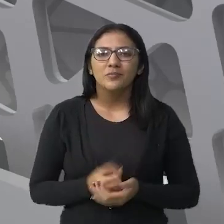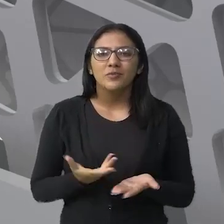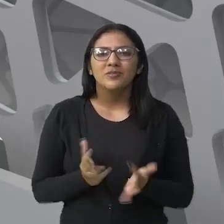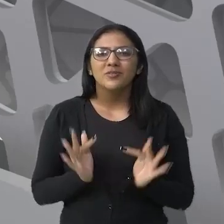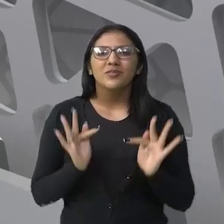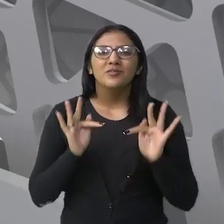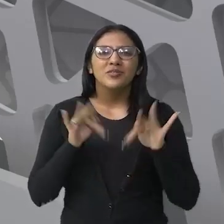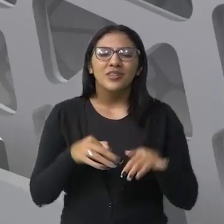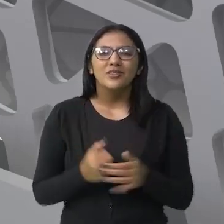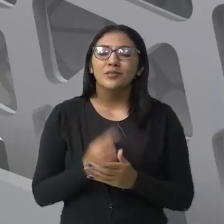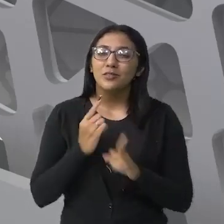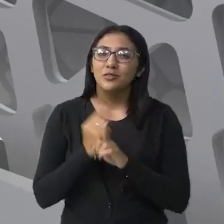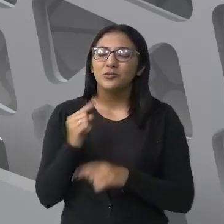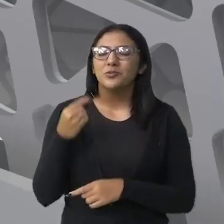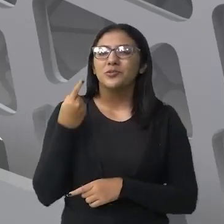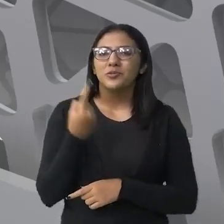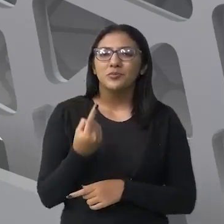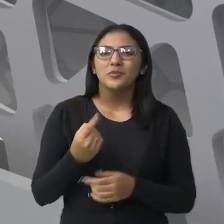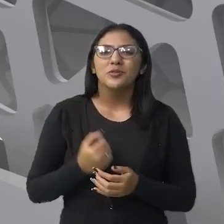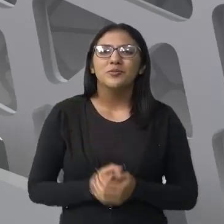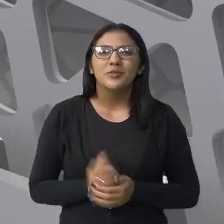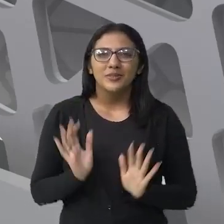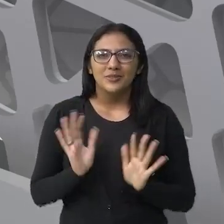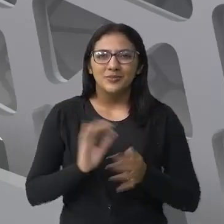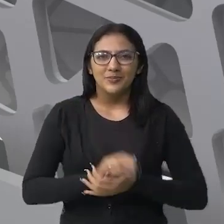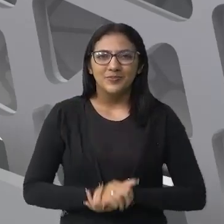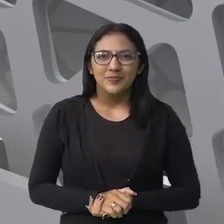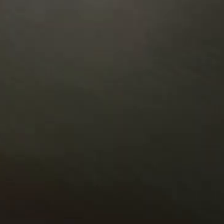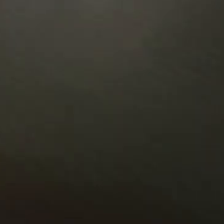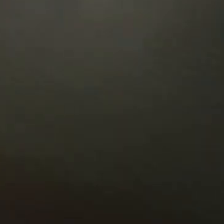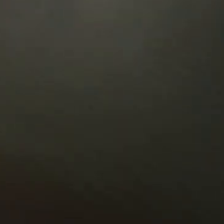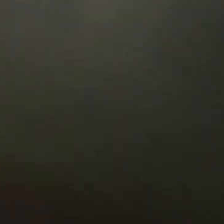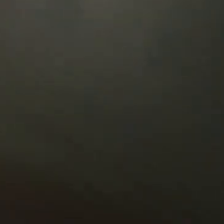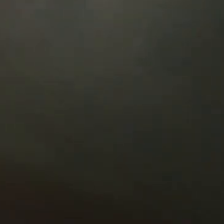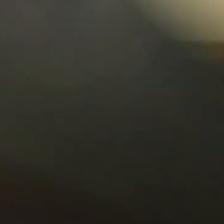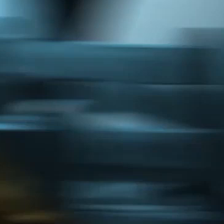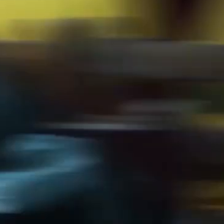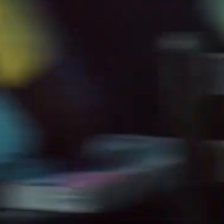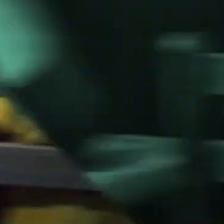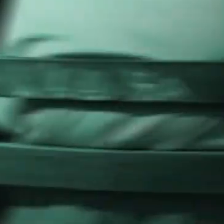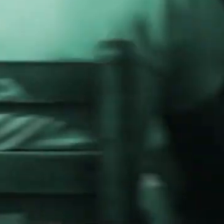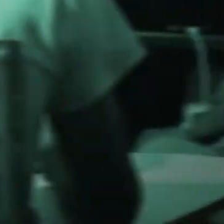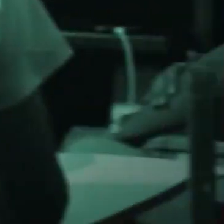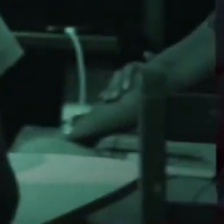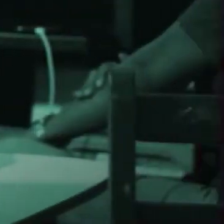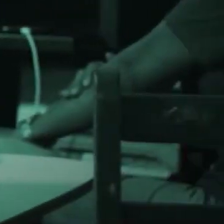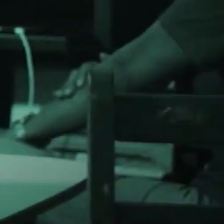encerrando por aqui, então a gente se encontra numa próxima oportunidade. Até mais!